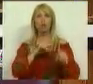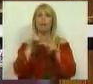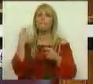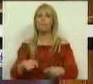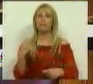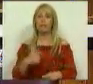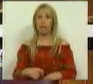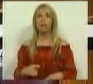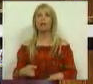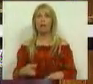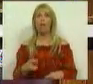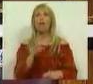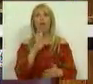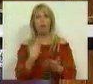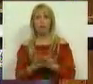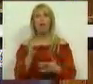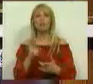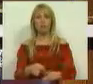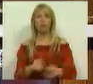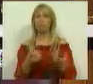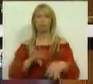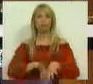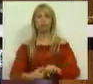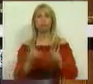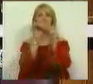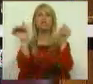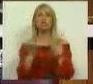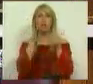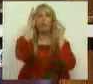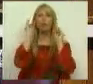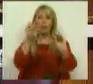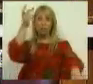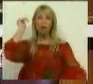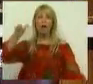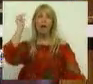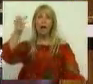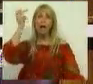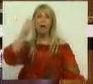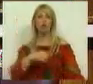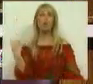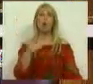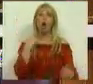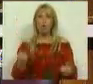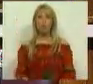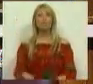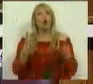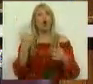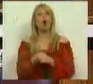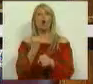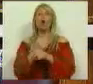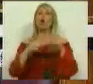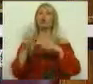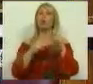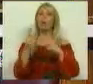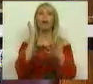é implodir, sim, o sistema educativo que durante tantos e tantos anos nós conseguimos construir e a